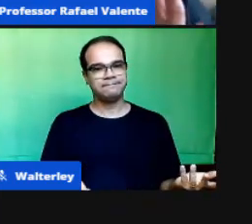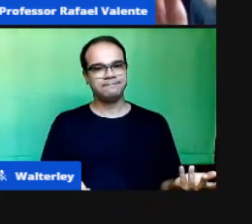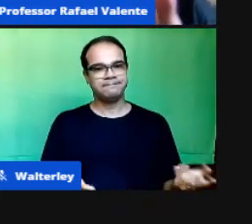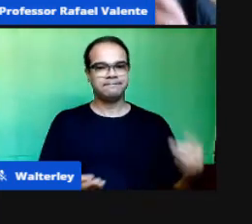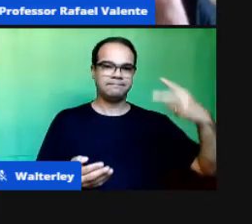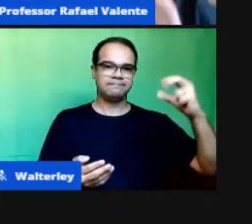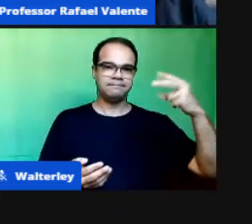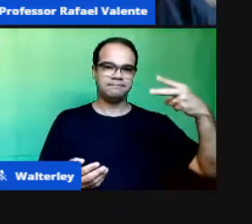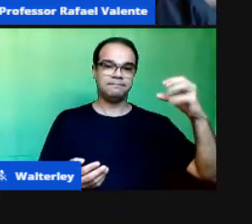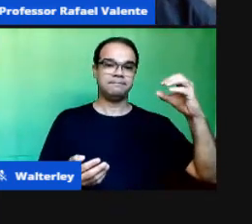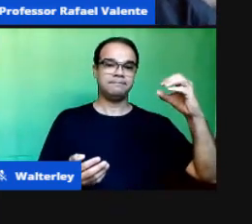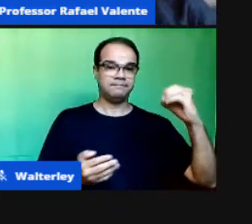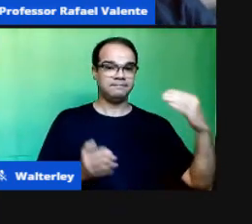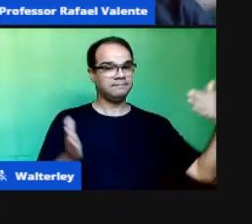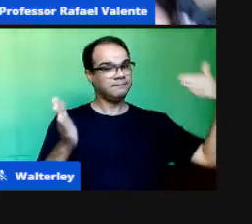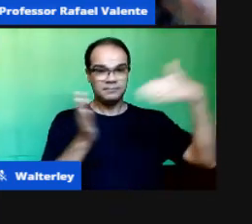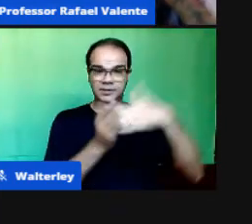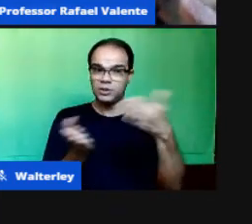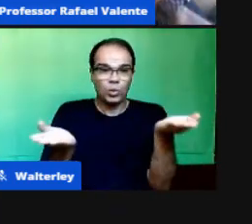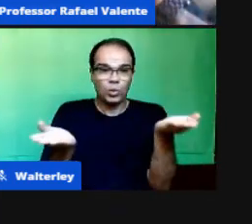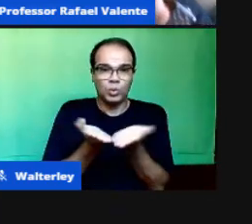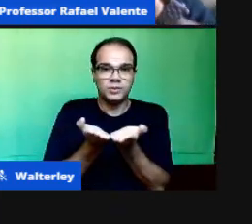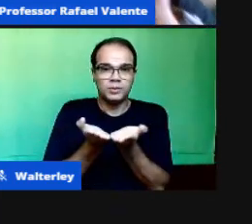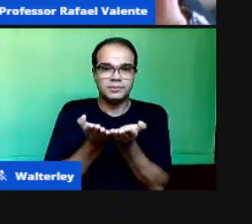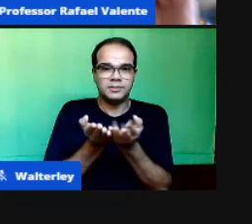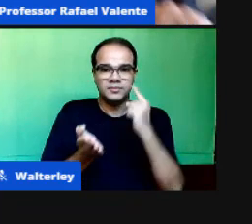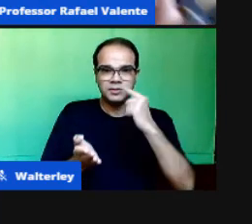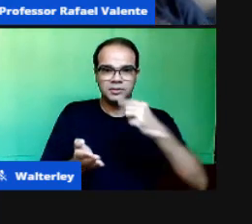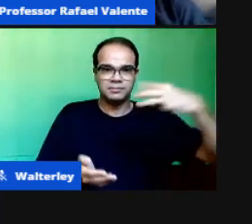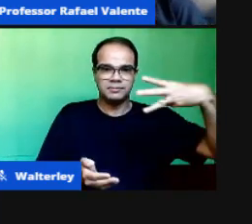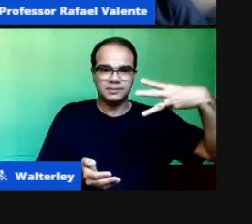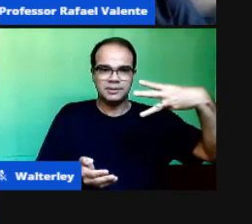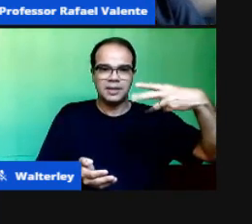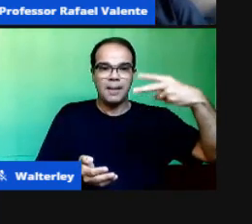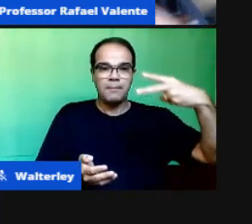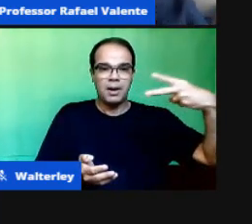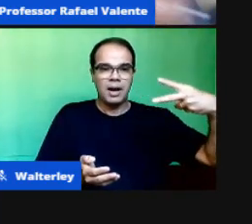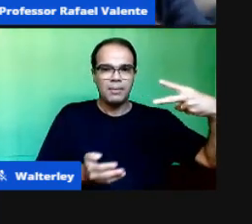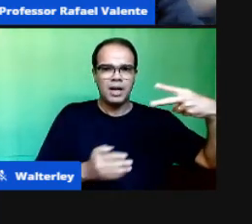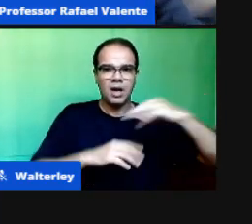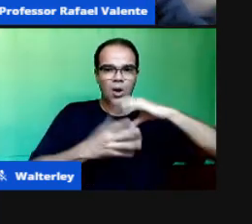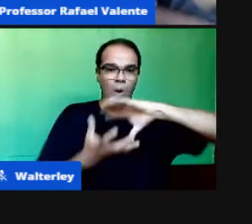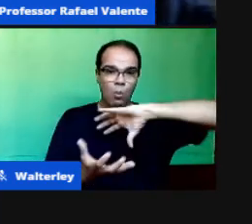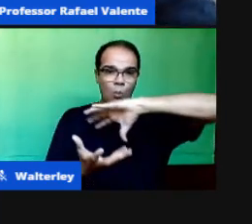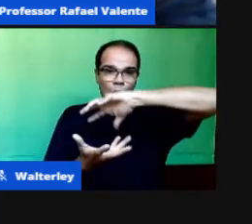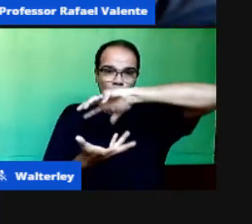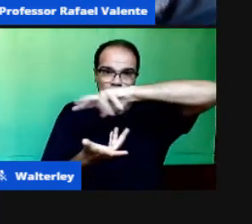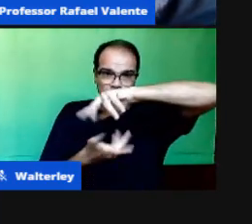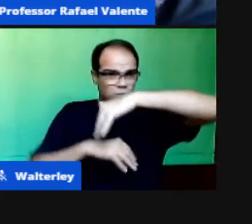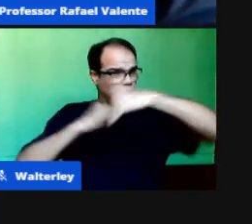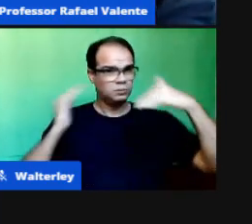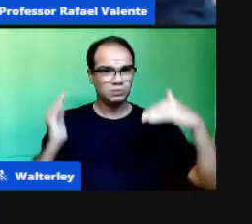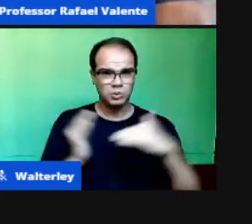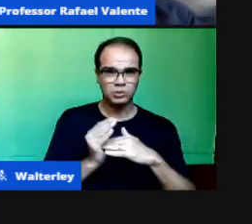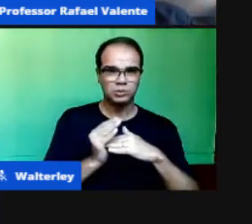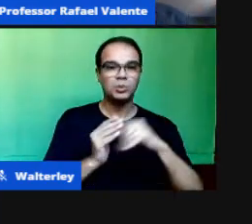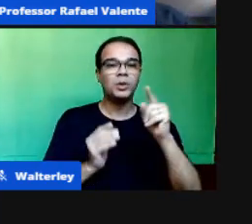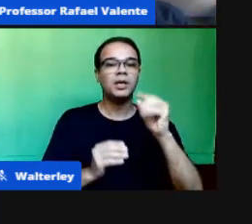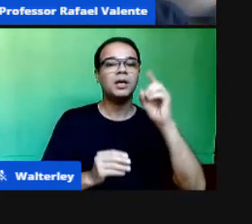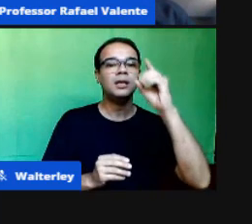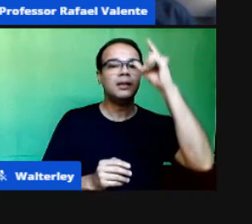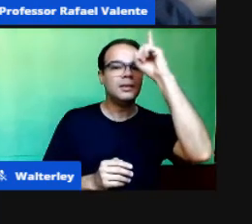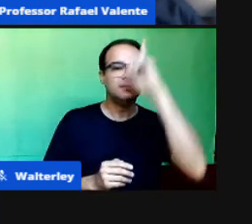322 milhões de pessoas no mundo sofrem de depressão. Dessas milhões, 11